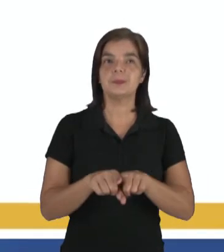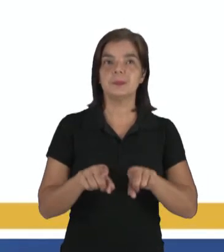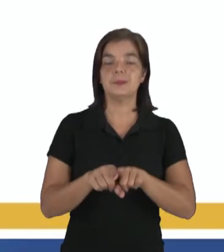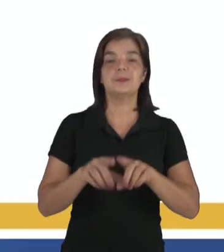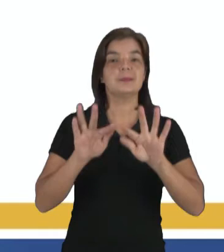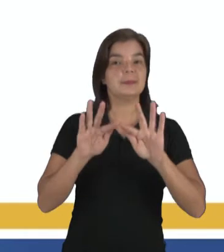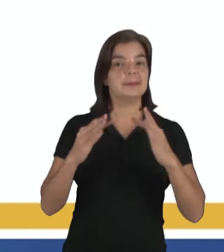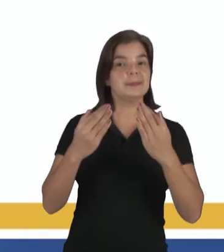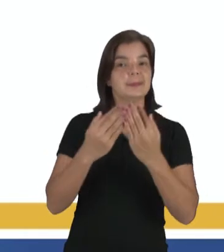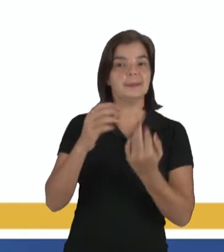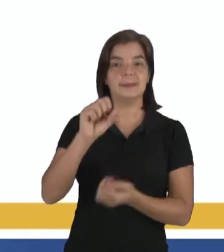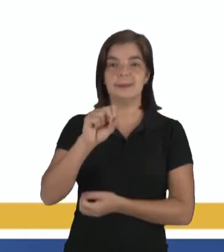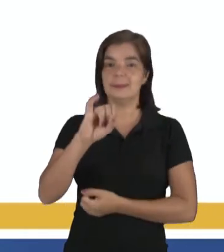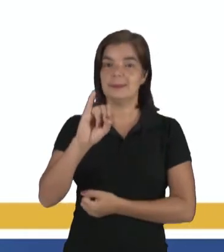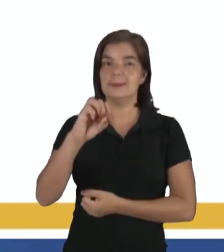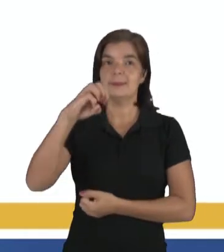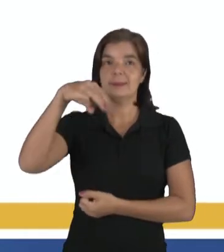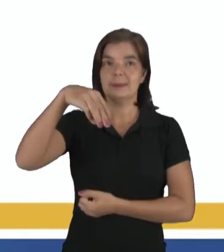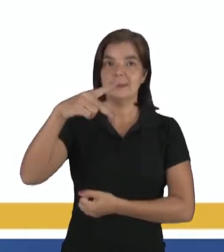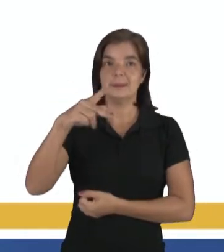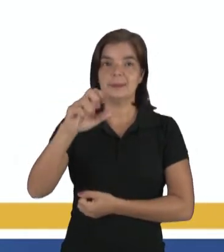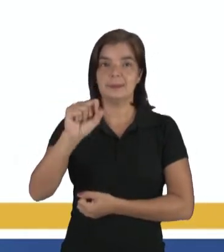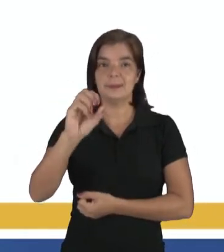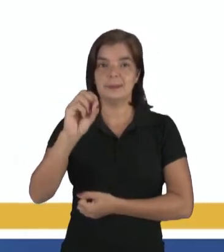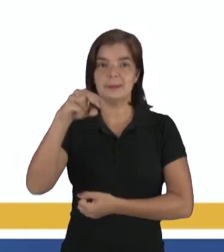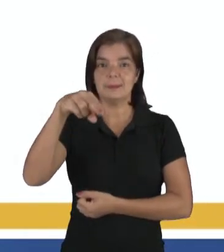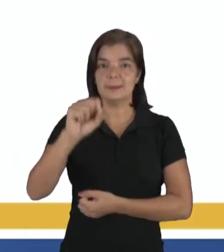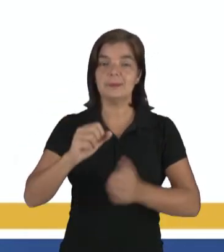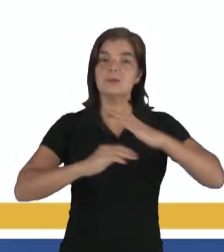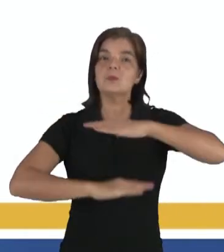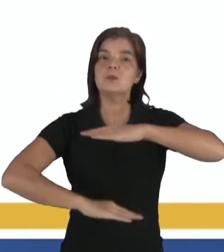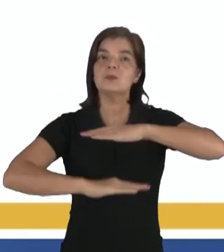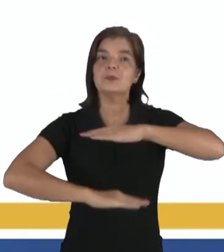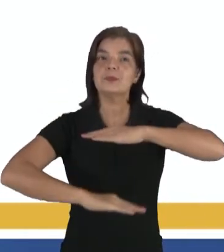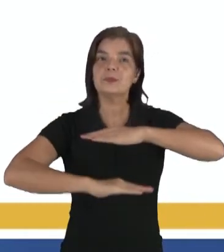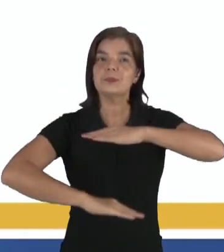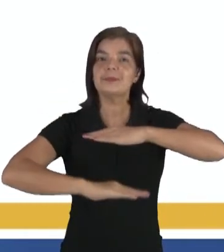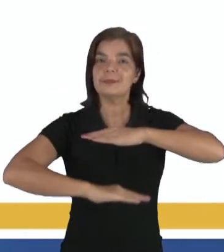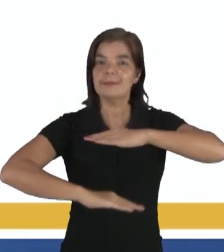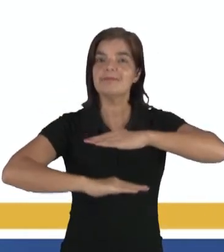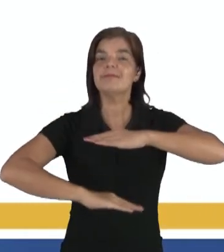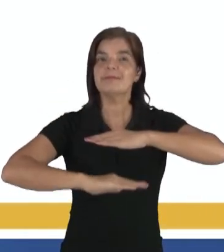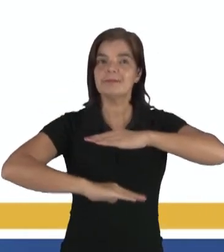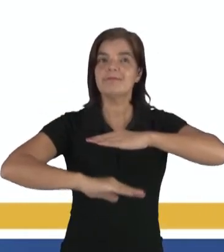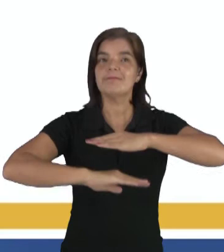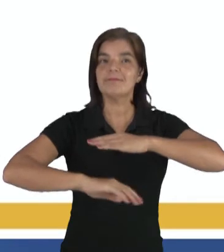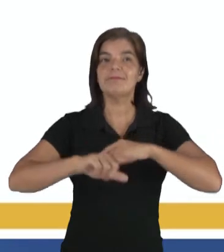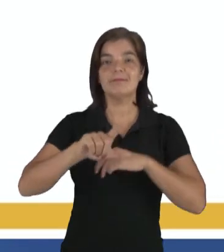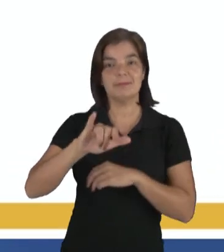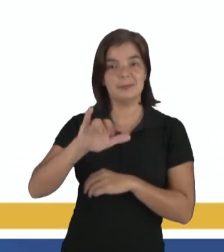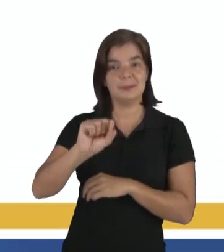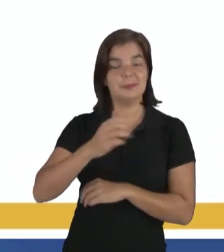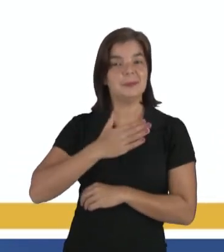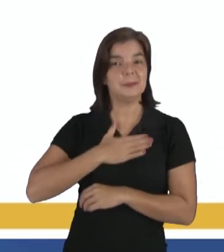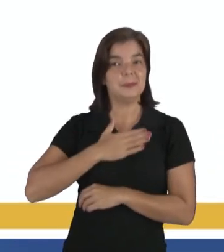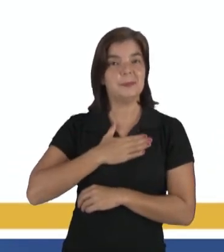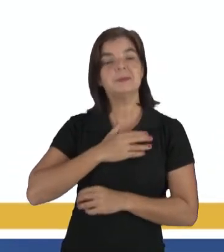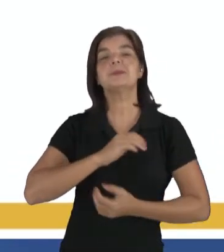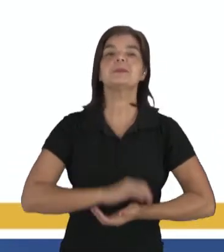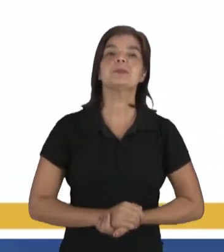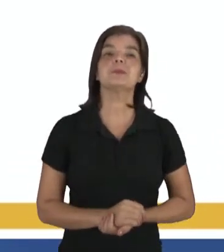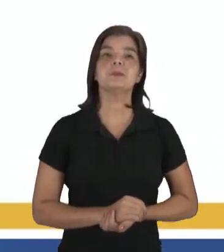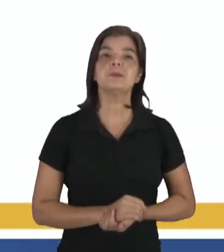dos sonhos são os que a família Analisa lá embaixo da árvore vocês podem ver que a Lisa está ali olha me sou eu né alisa